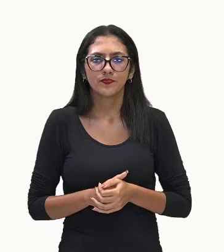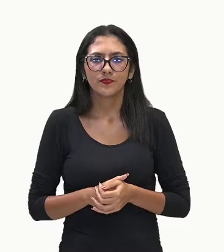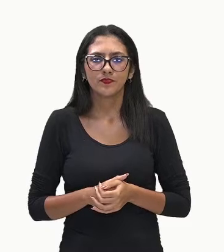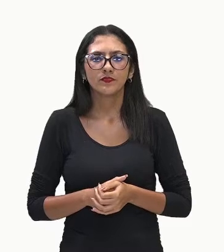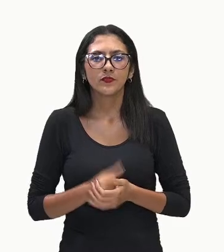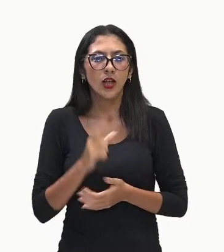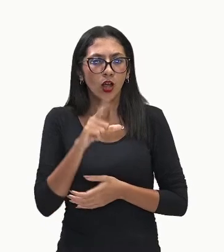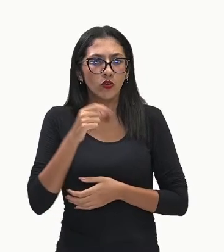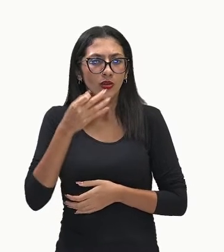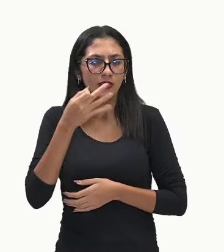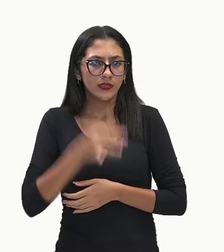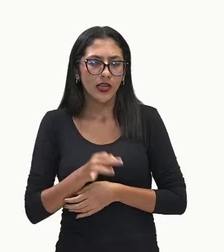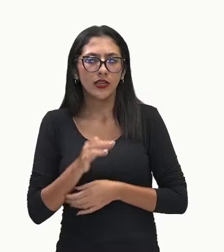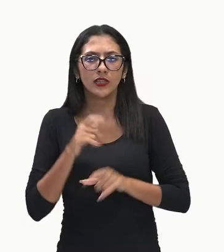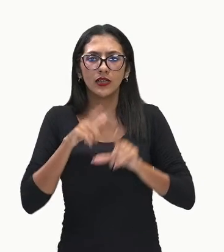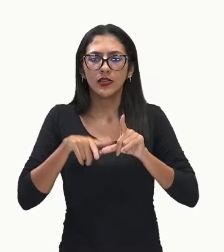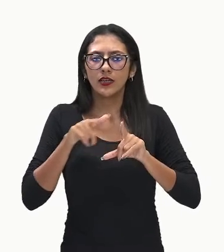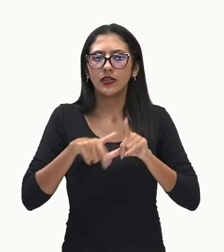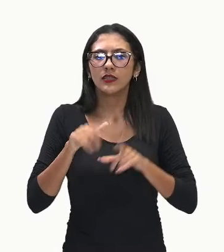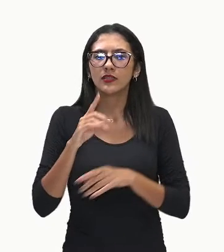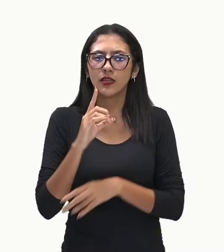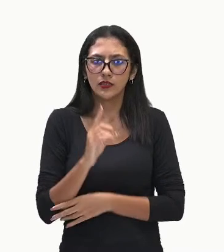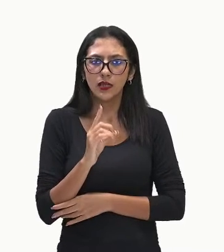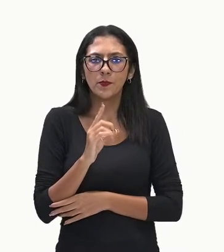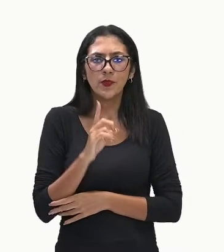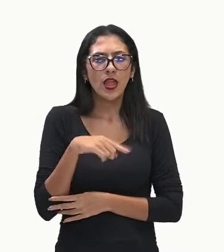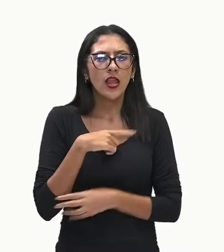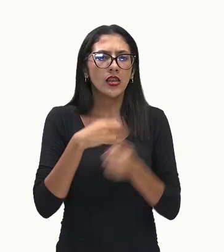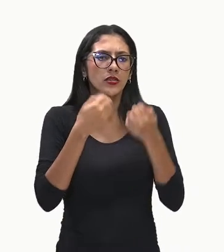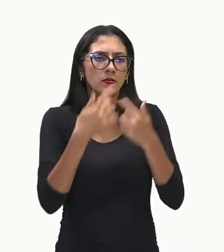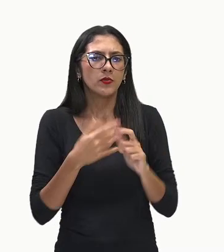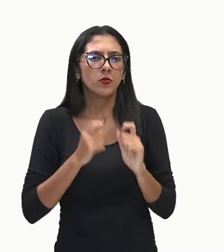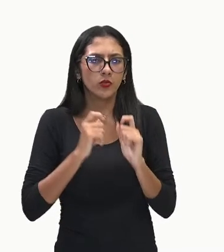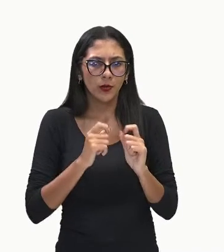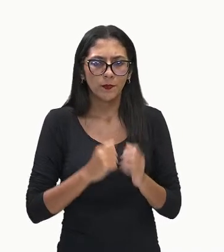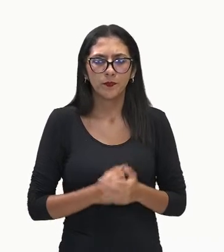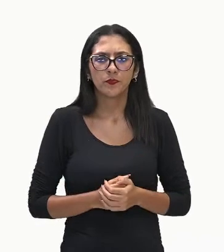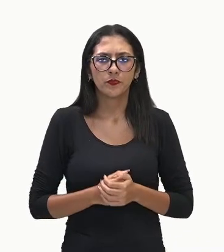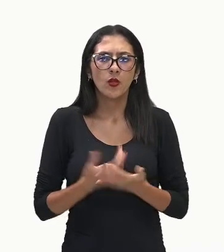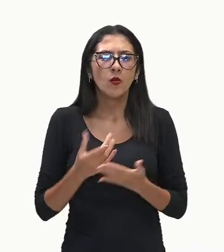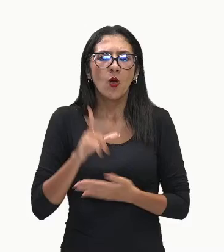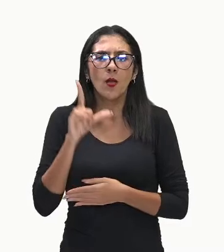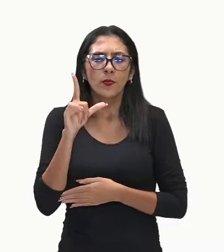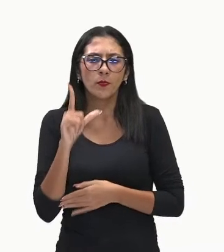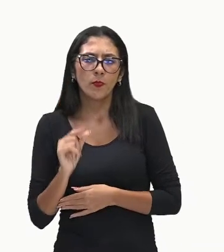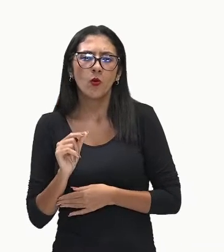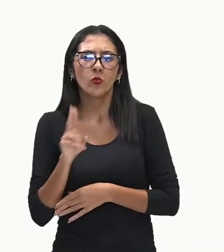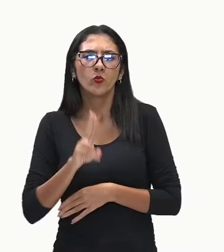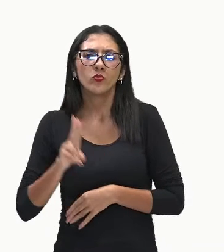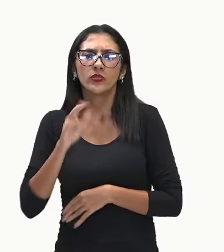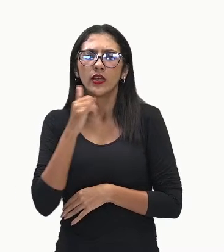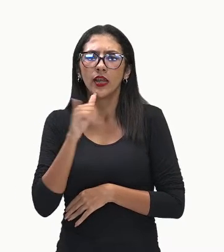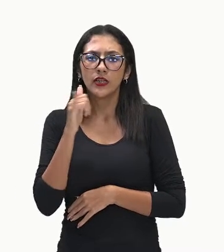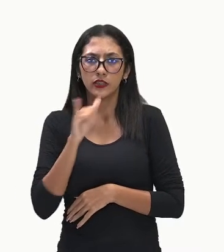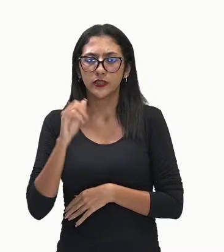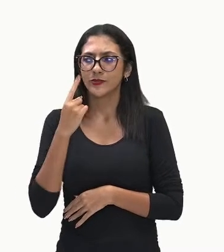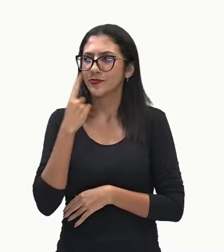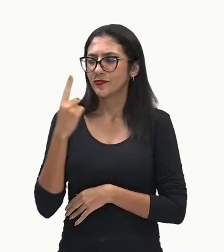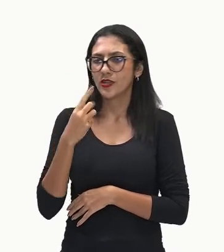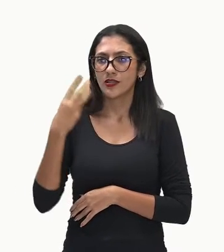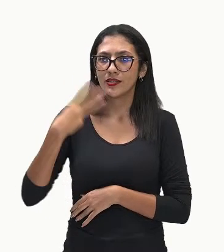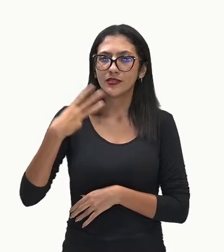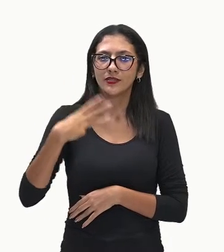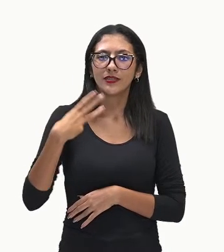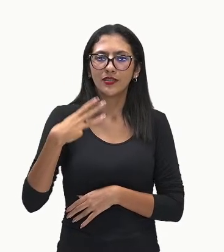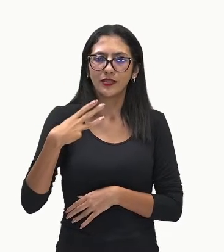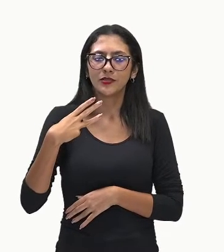a letra D. Por quê? Onde afirma que a máquina que menos consome energia, qual é a máquina que menos consome energia? É a máquina 3.